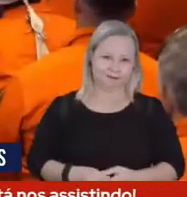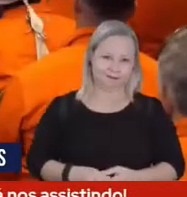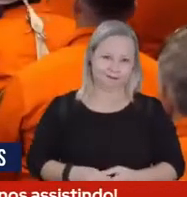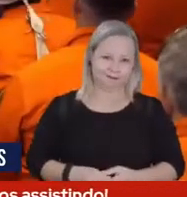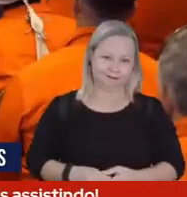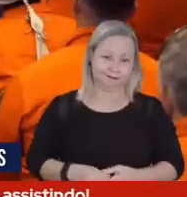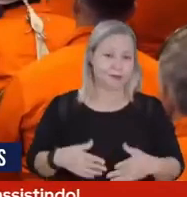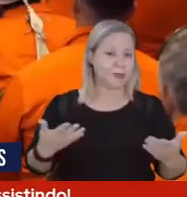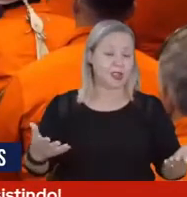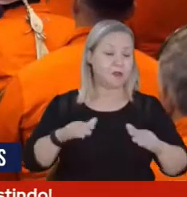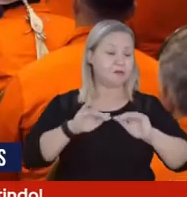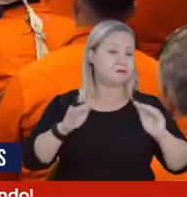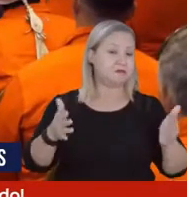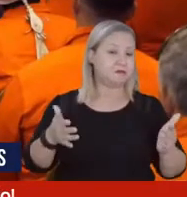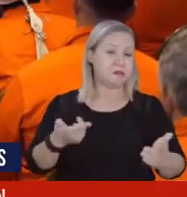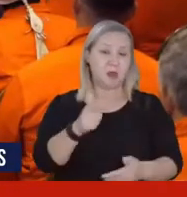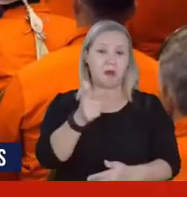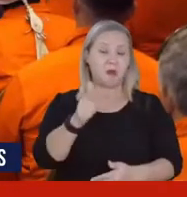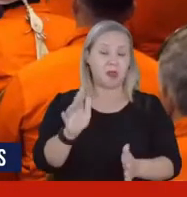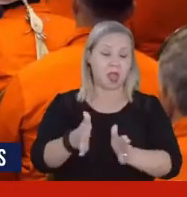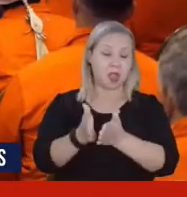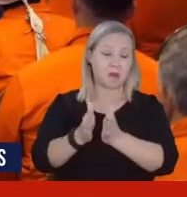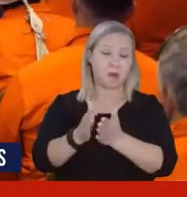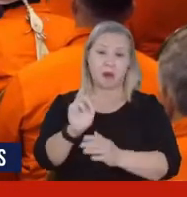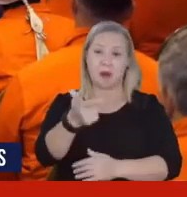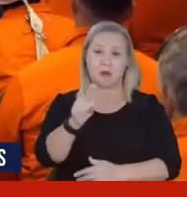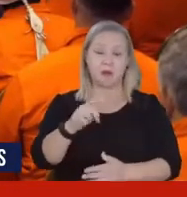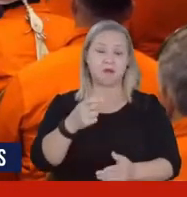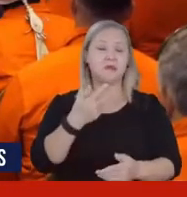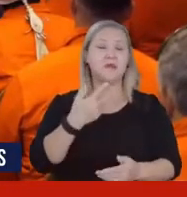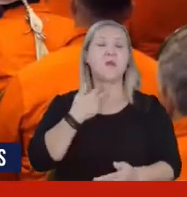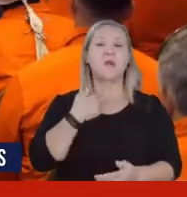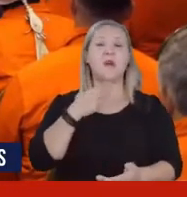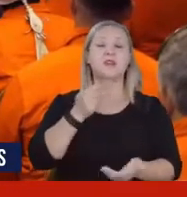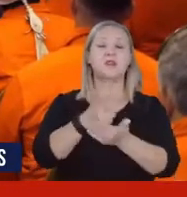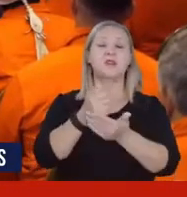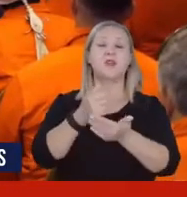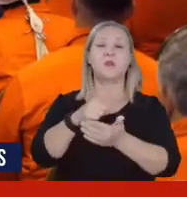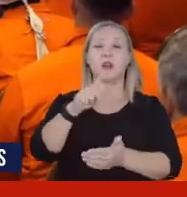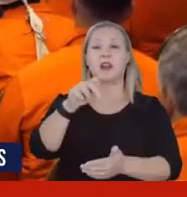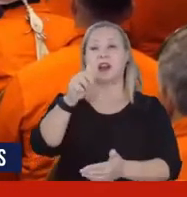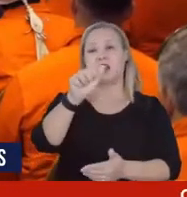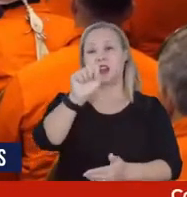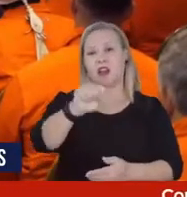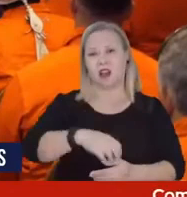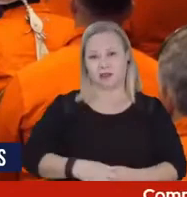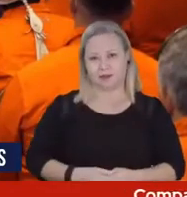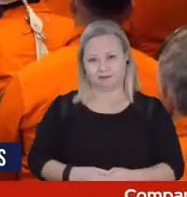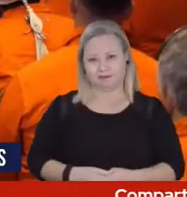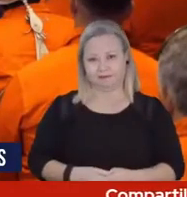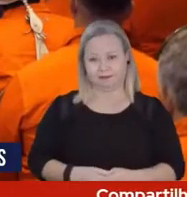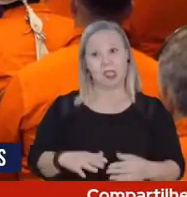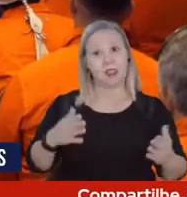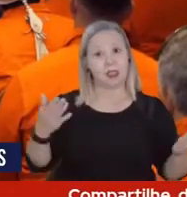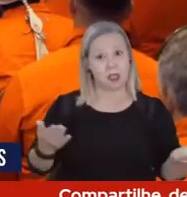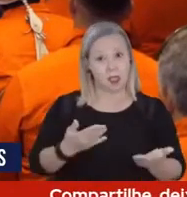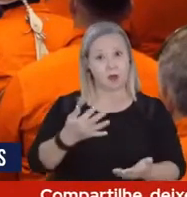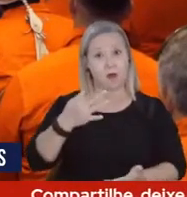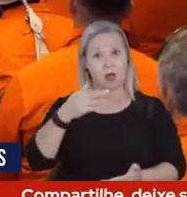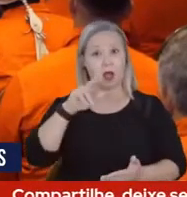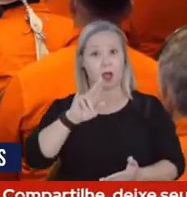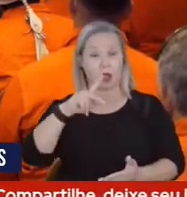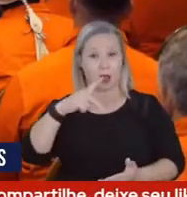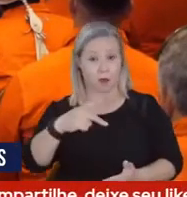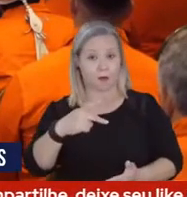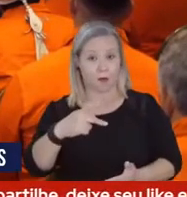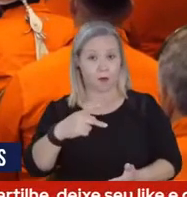brasileiro. E a FUP e seus sindicatos disponibilizou o gás ali a R$50. E a Rocinha é grata ao